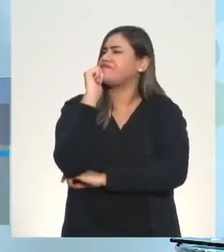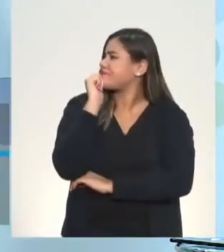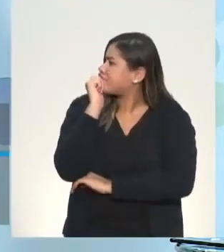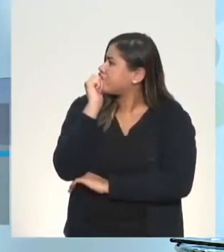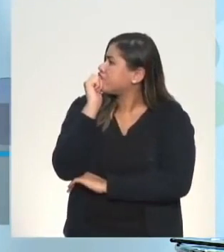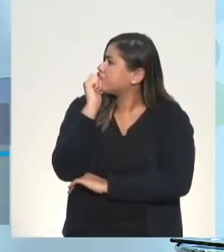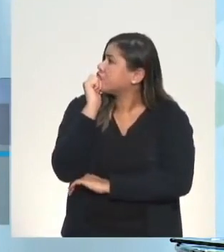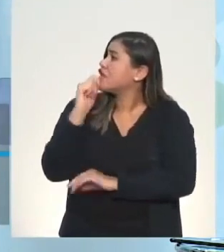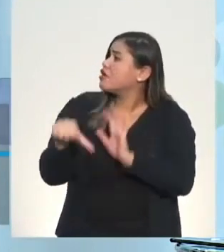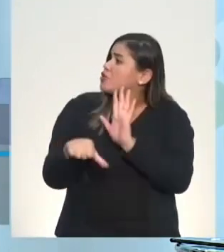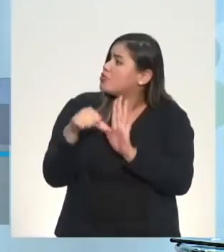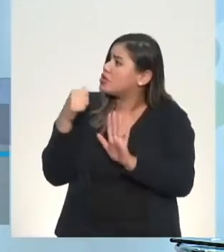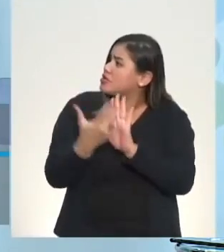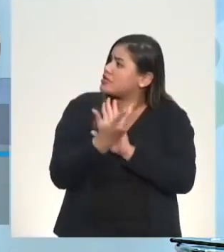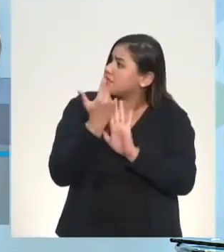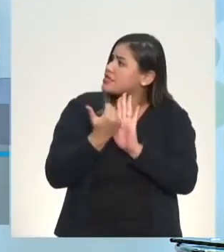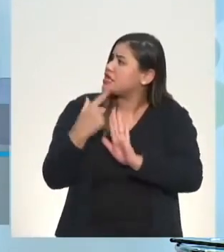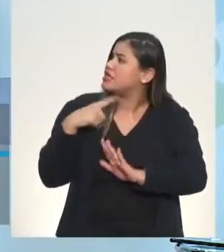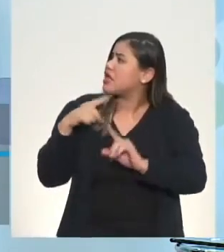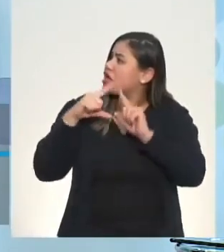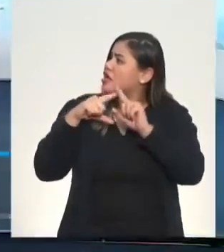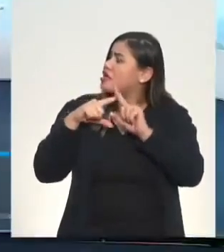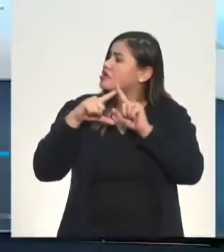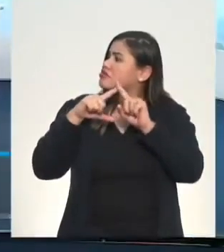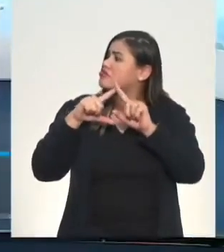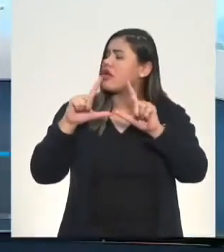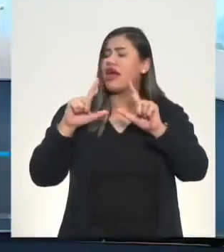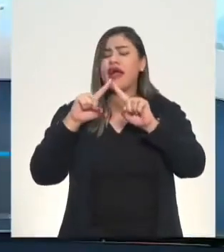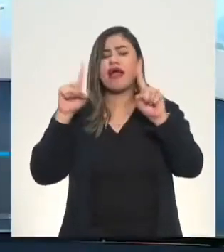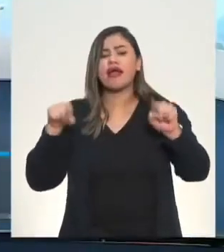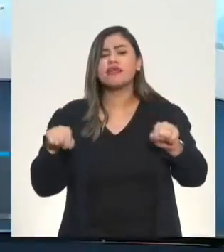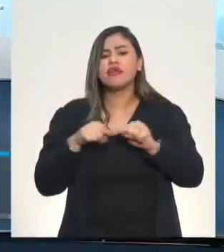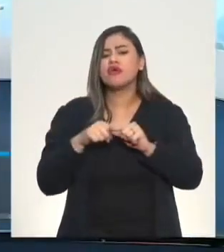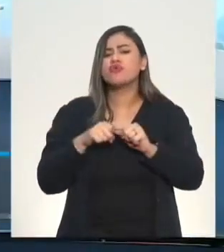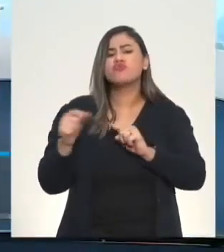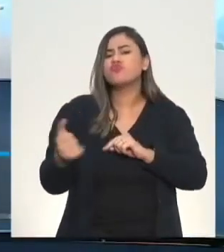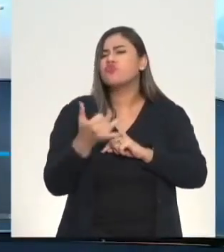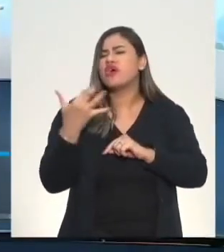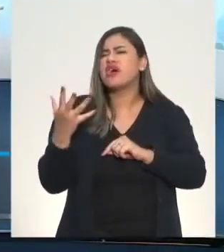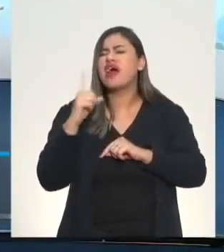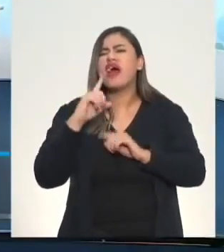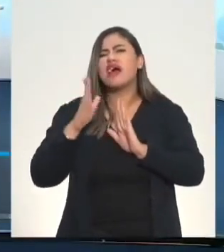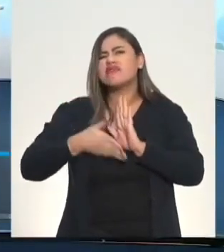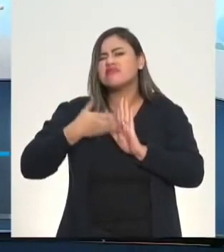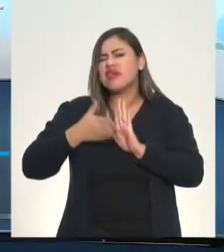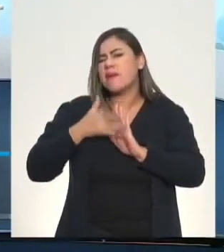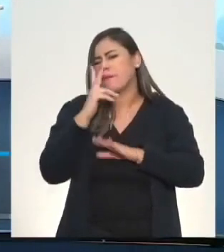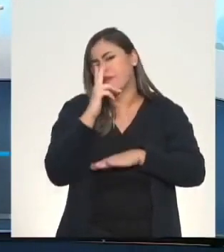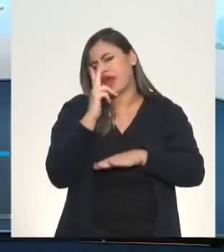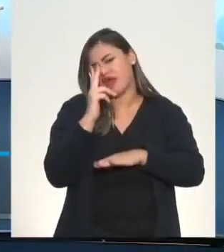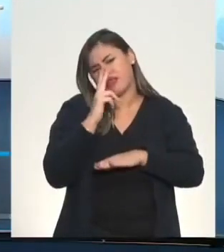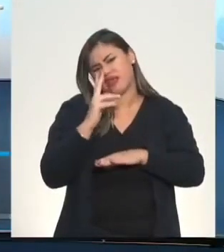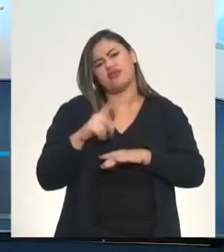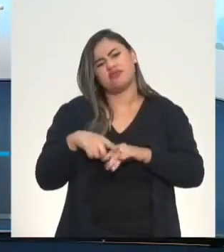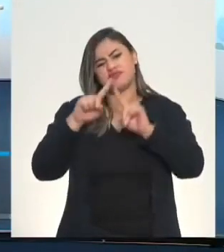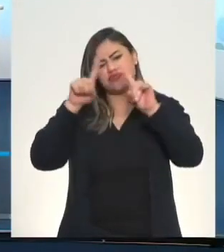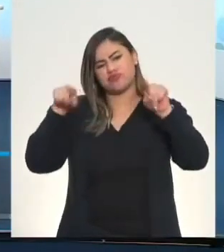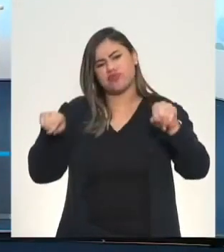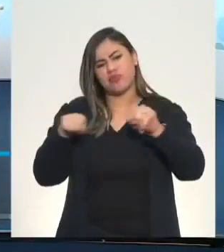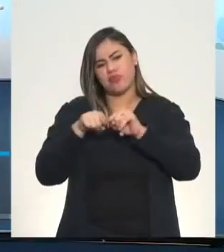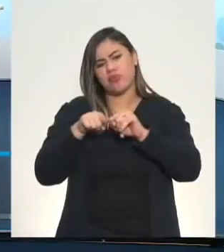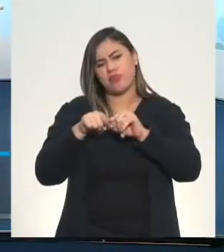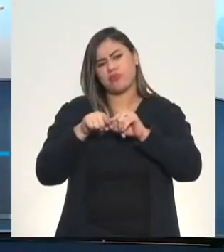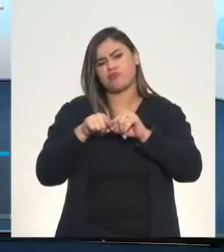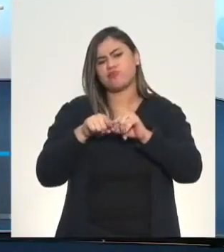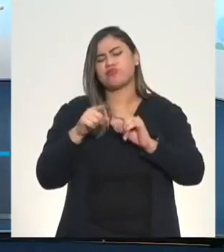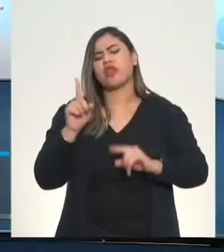primeira figura, ela tem quantos retângulos? Ela tem um trenzinho, né? É um trenzinho com duas rodinhas. Isso. Então, aqui a figura